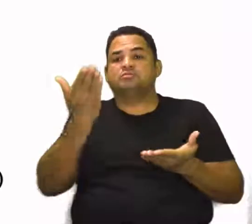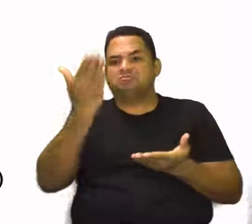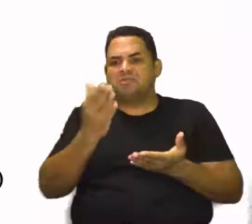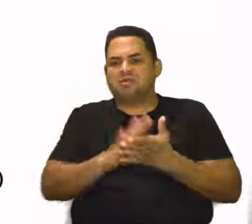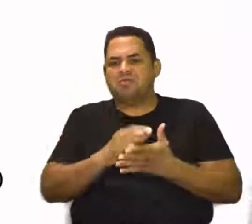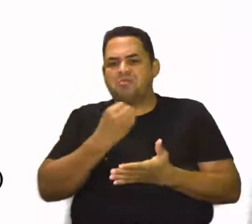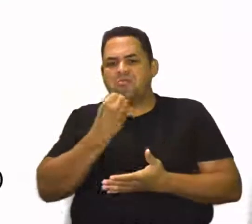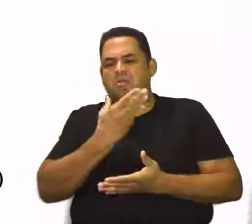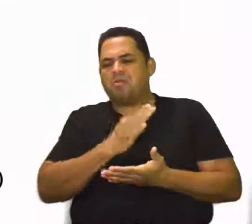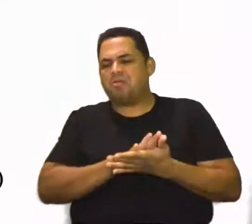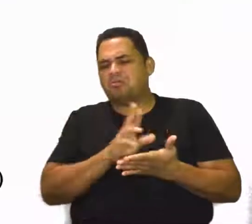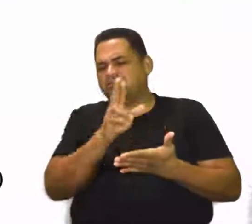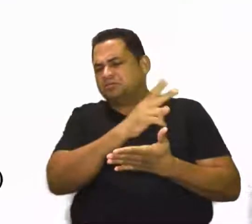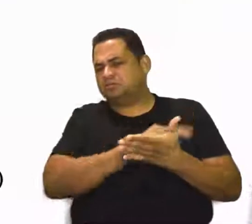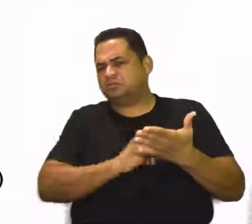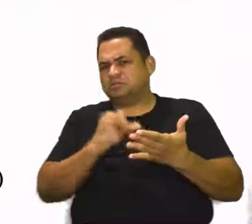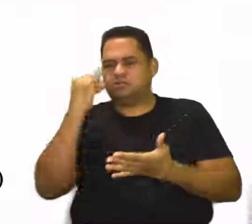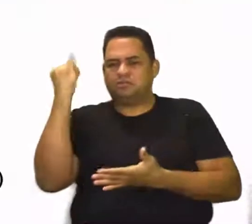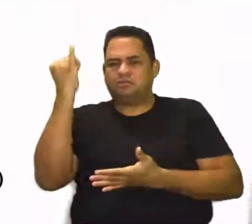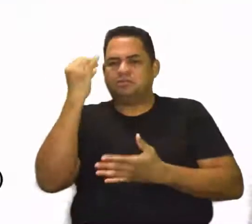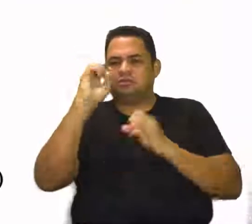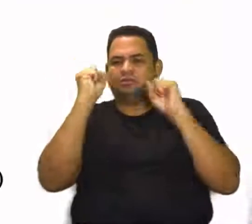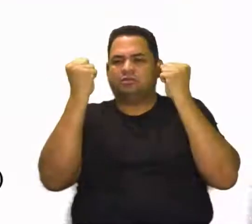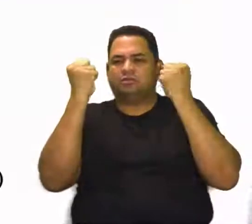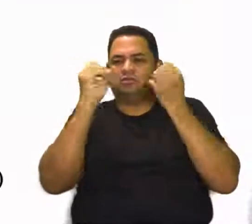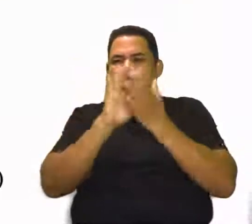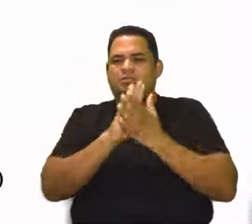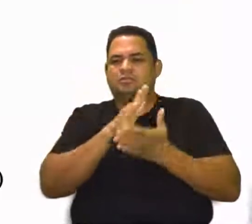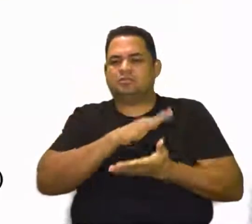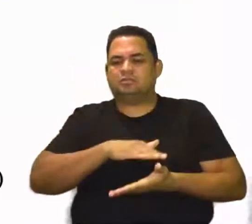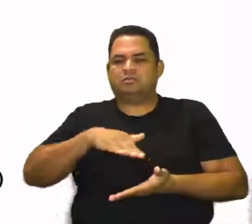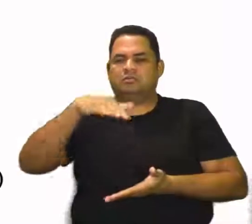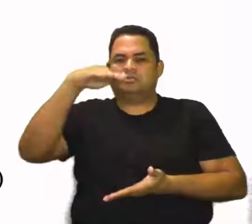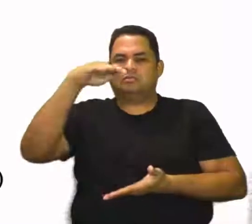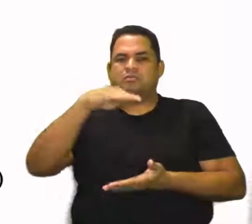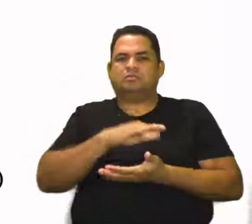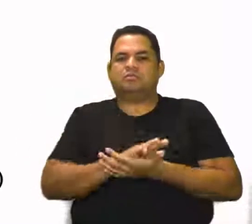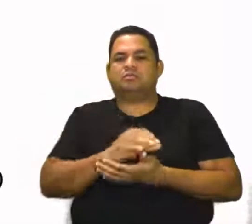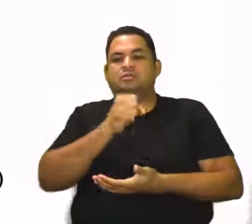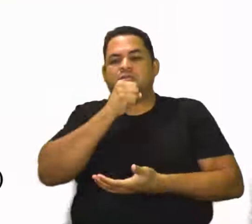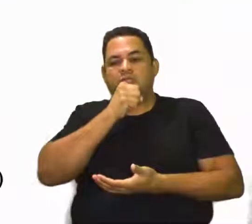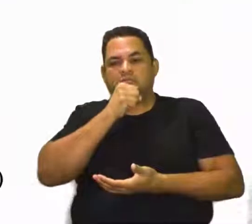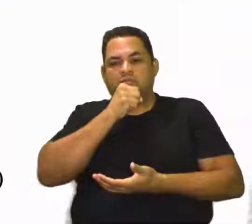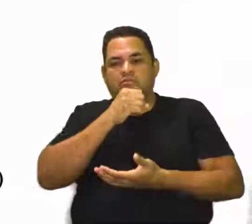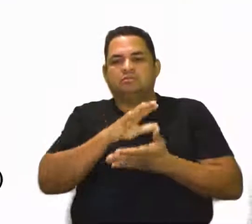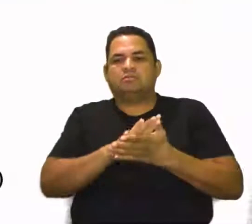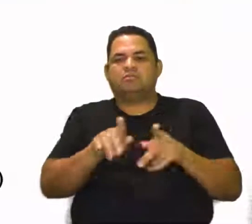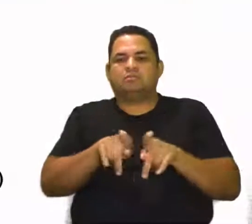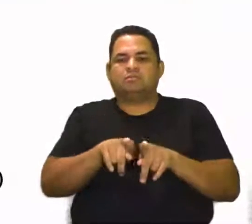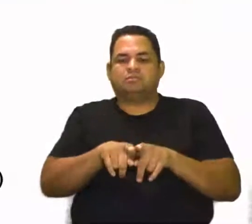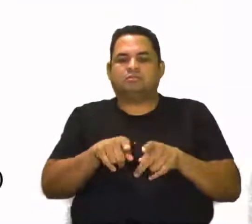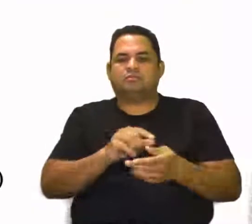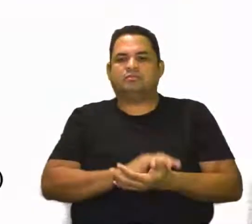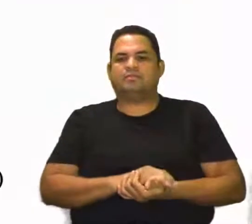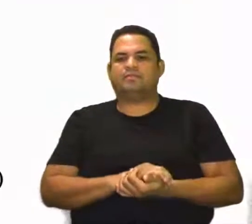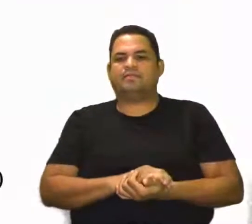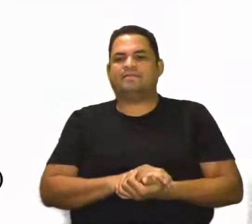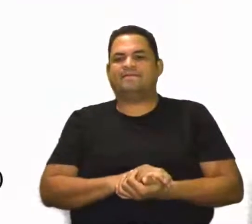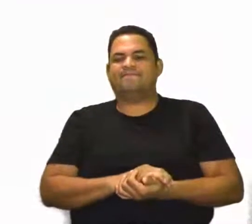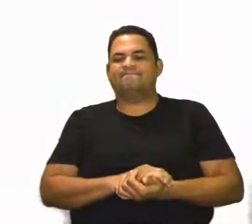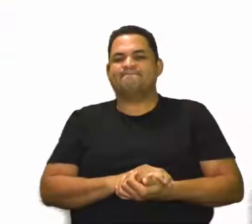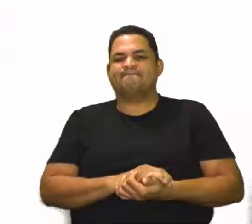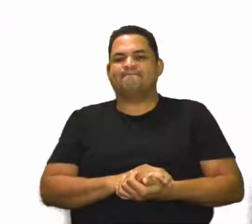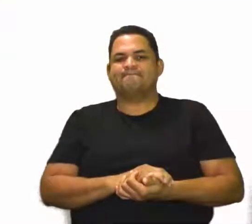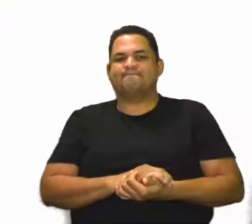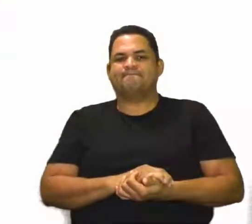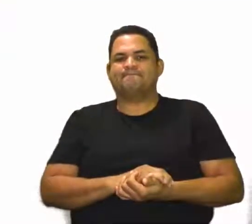de benefícios da importância da atividade física na fase adulta e na fase da terceira idade. Vamos fechar